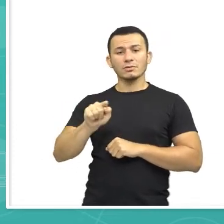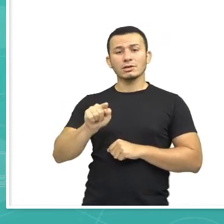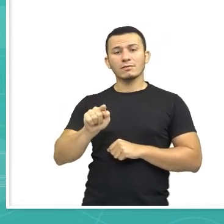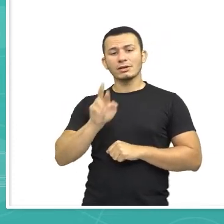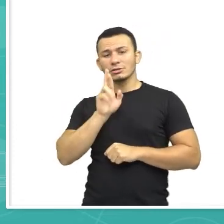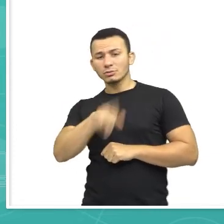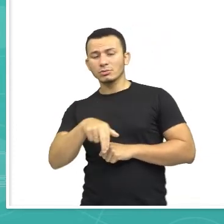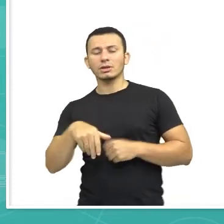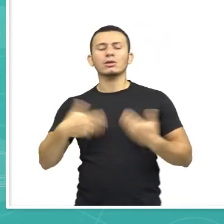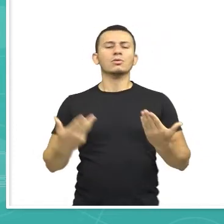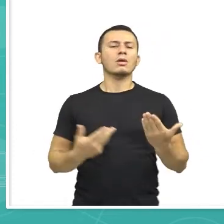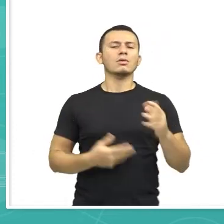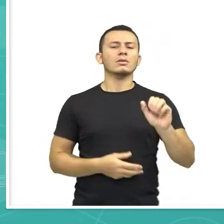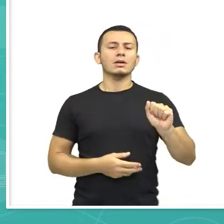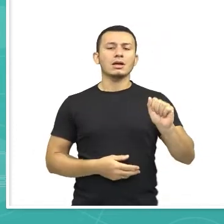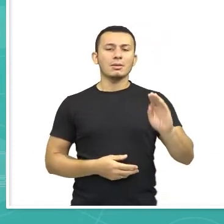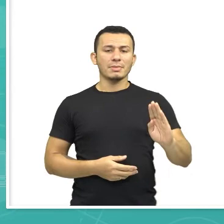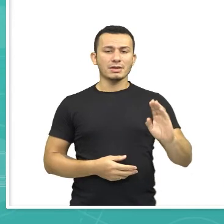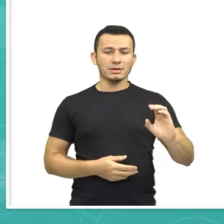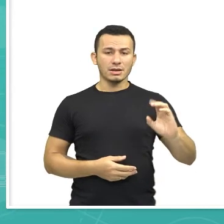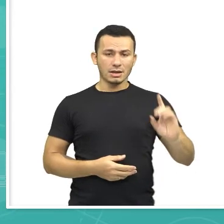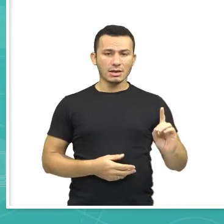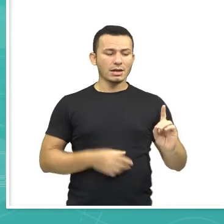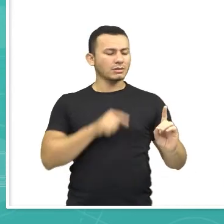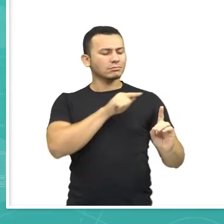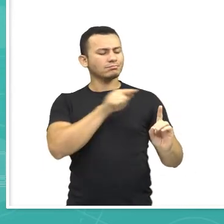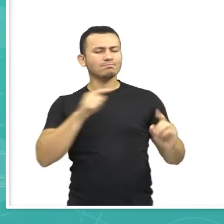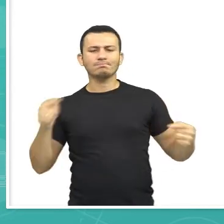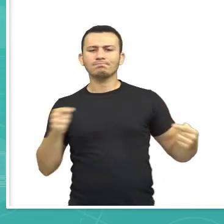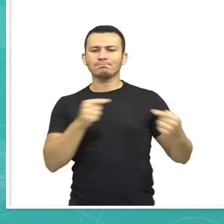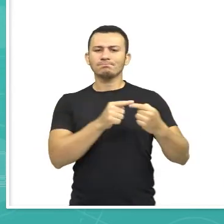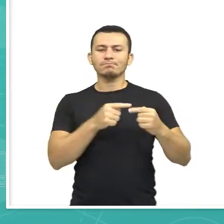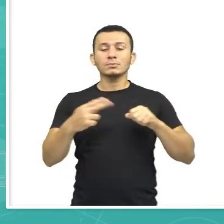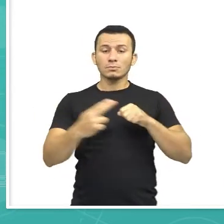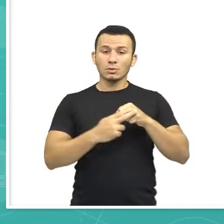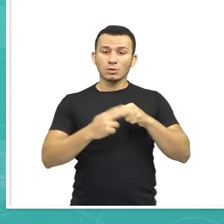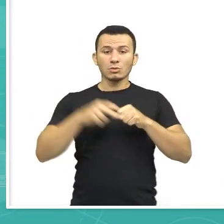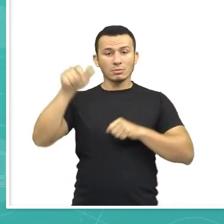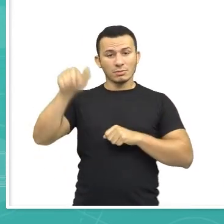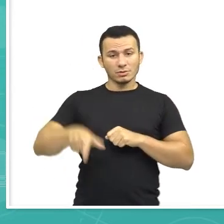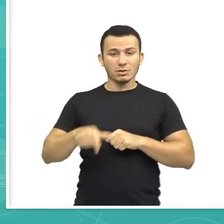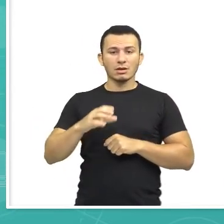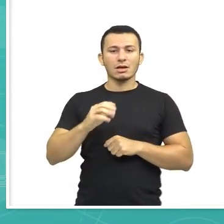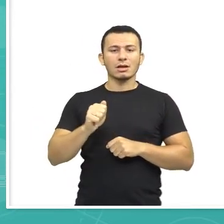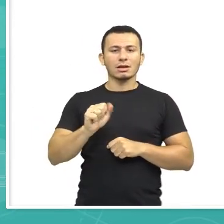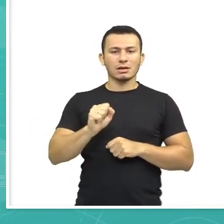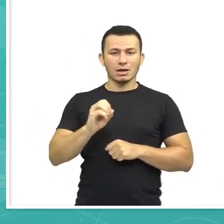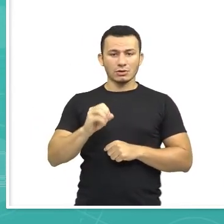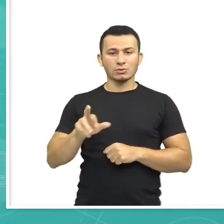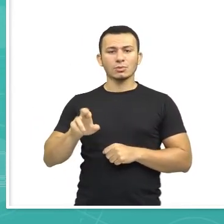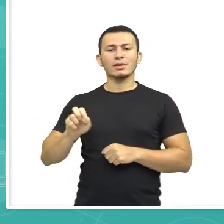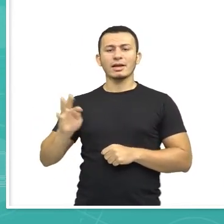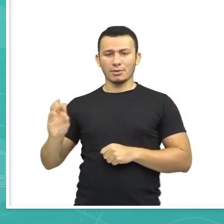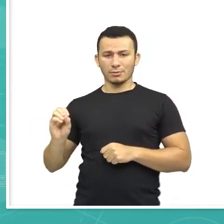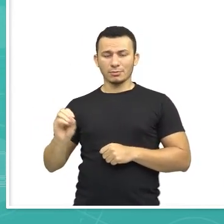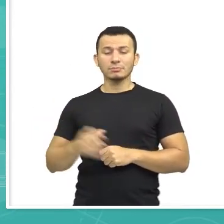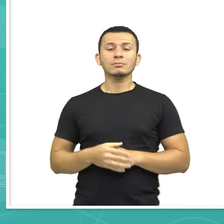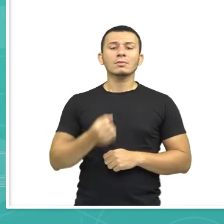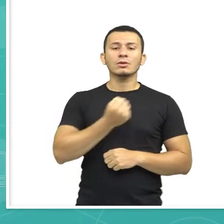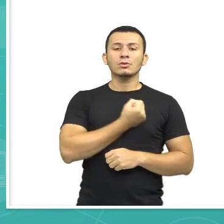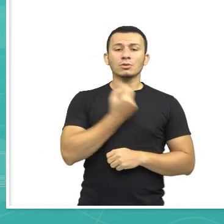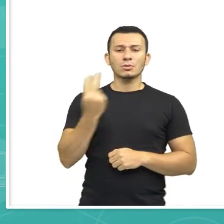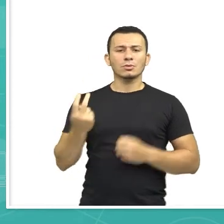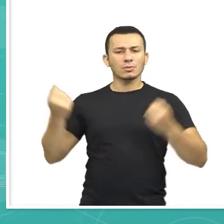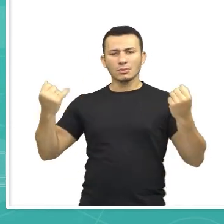quais ou qual que indica pronomes pessoais do caso reto. Muito bem. Temos a questão 2 também, que diz